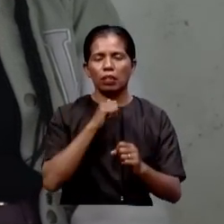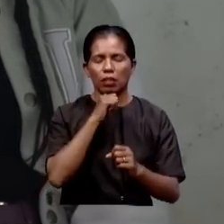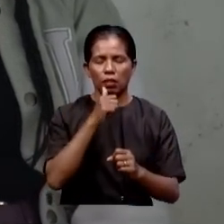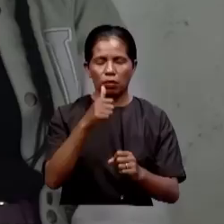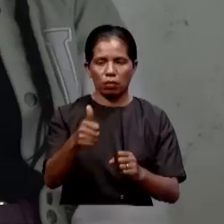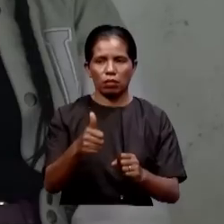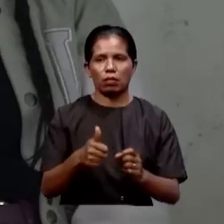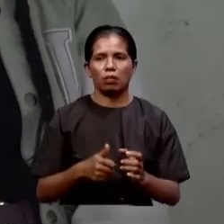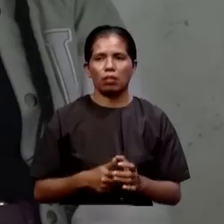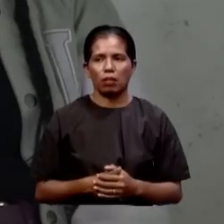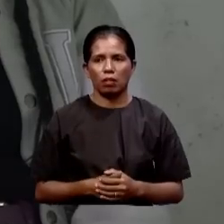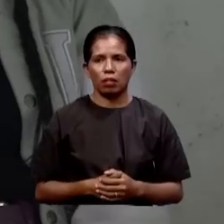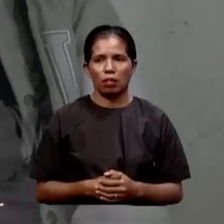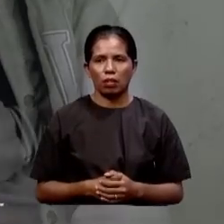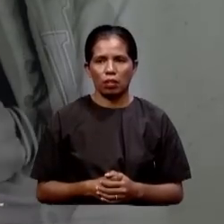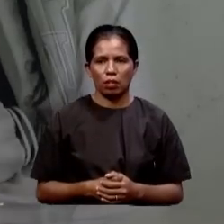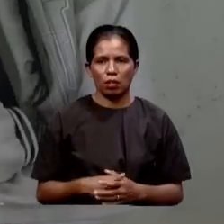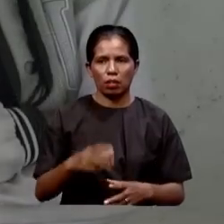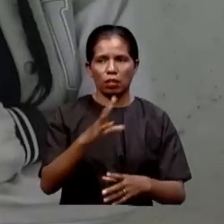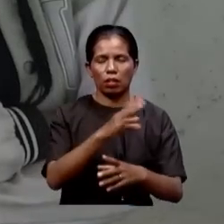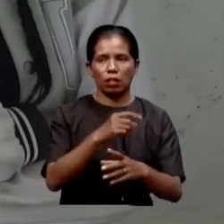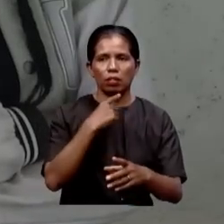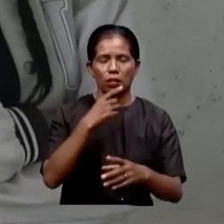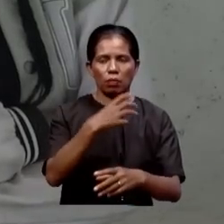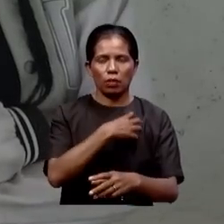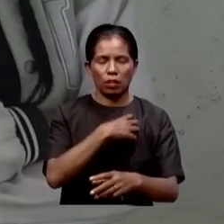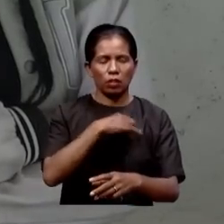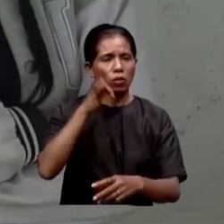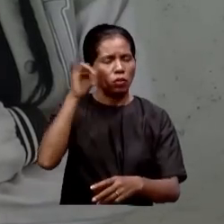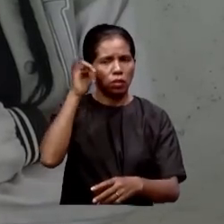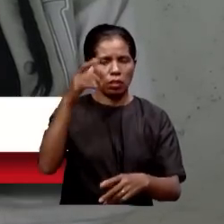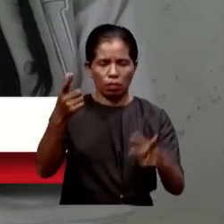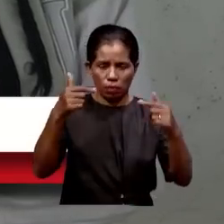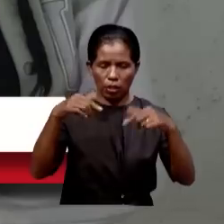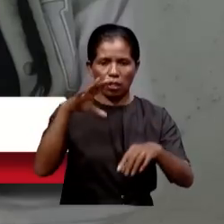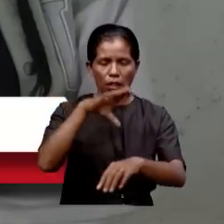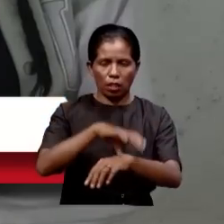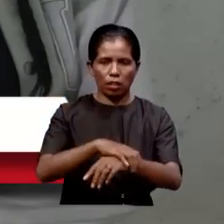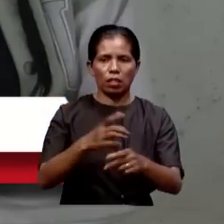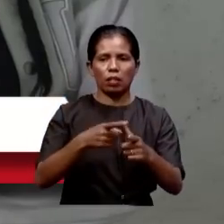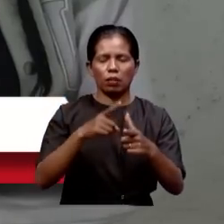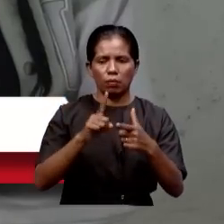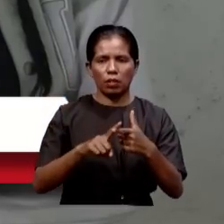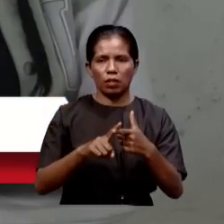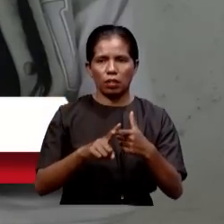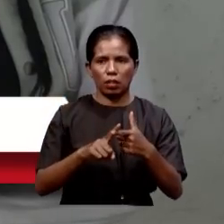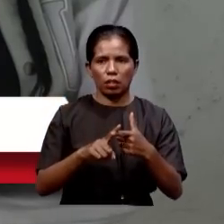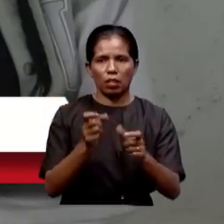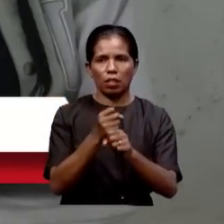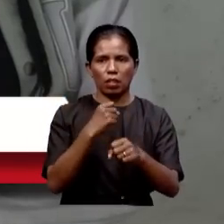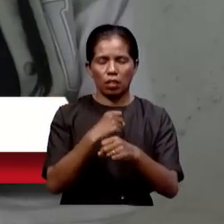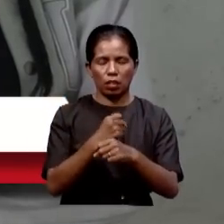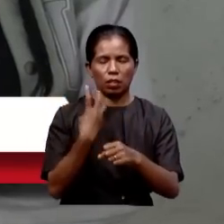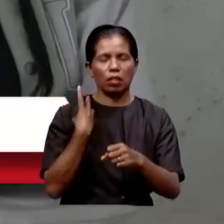A mim lamenta, Duni, Robe, não sei, depende de polícia, era mais, psíquica, era mais, né? E depois, filha, tanto a minha salão, a